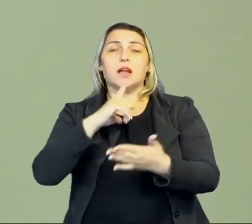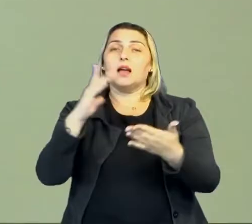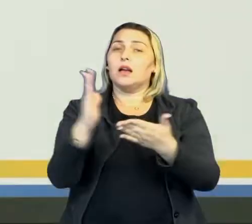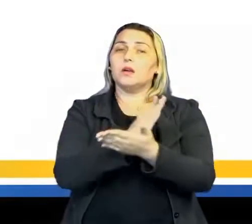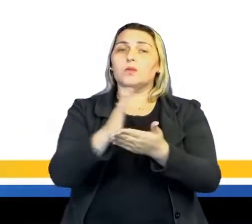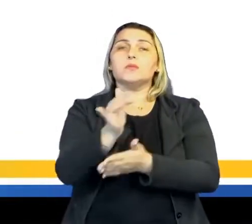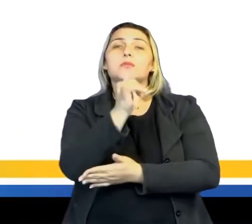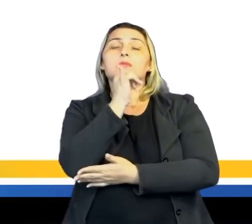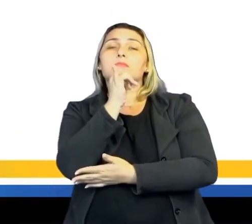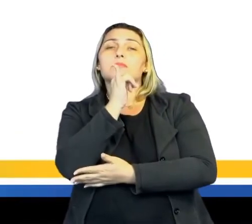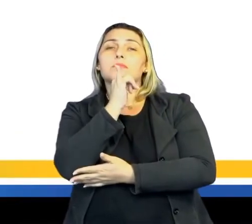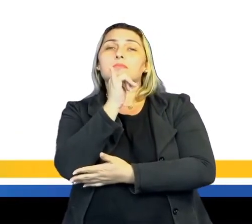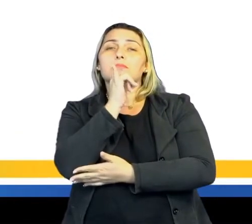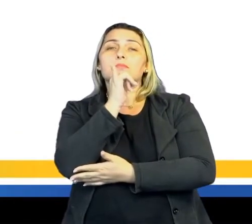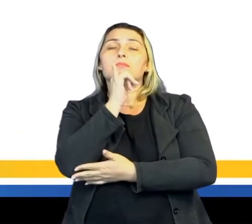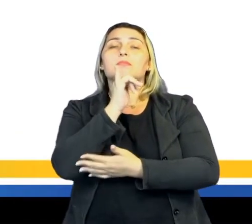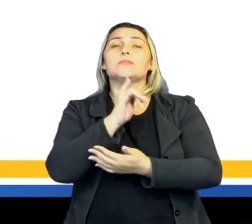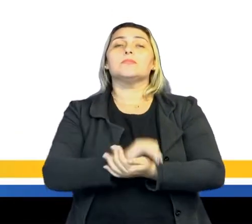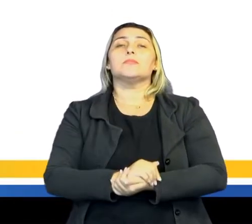alguns exemplos.